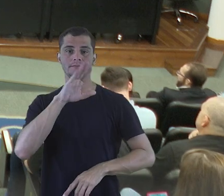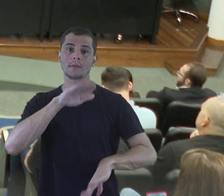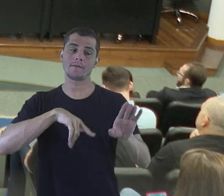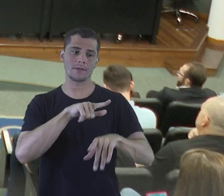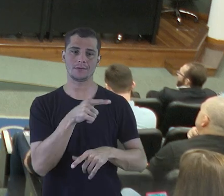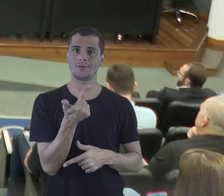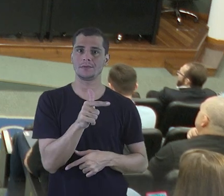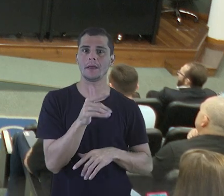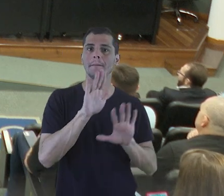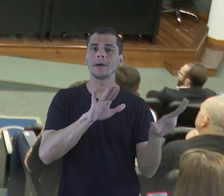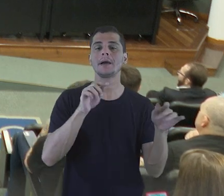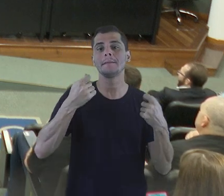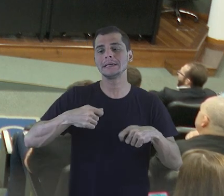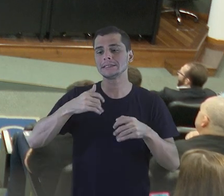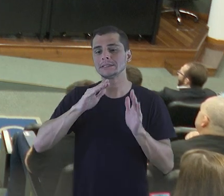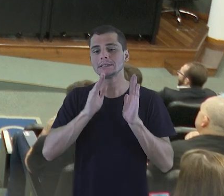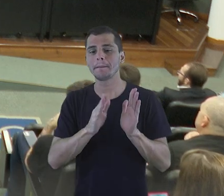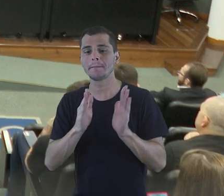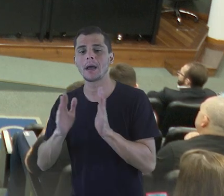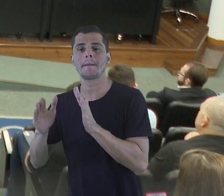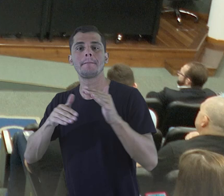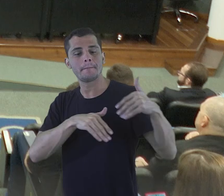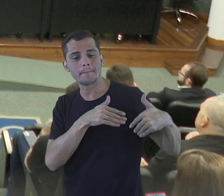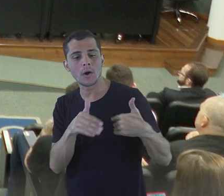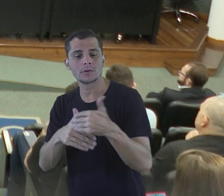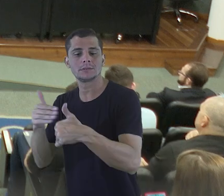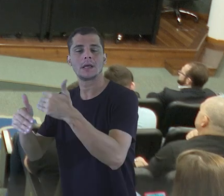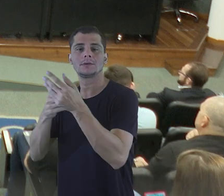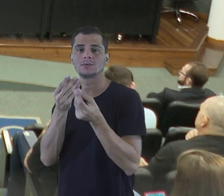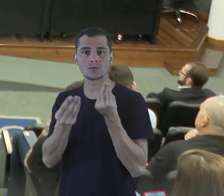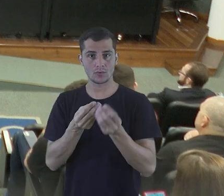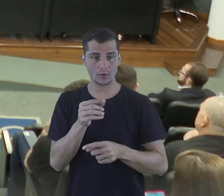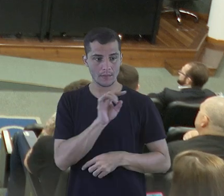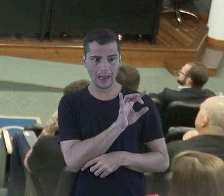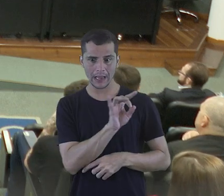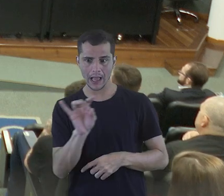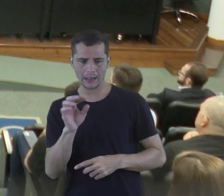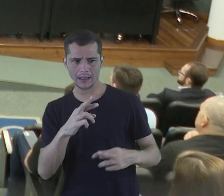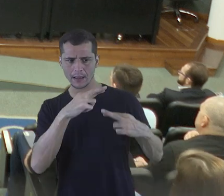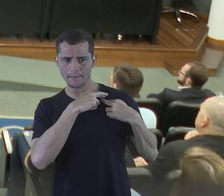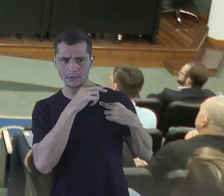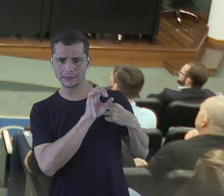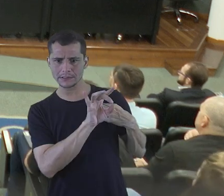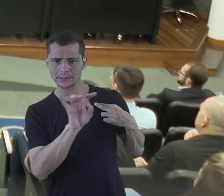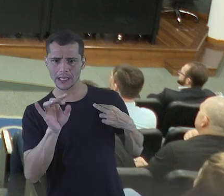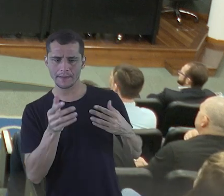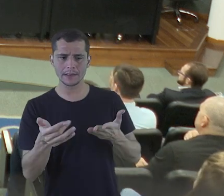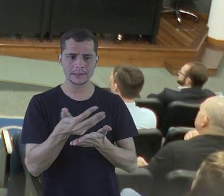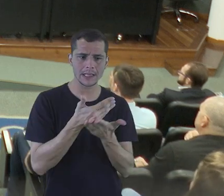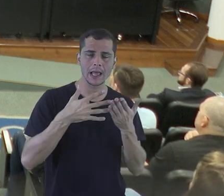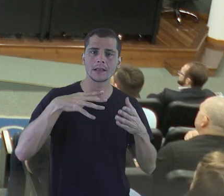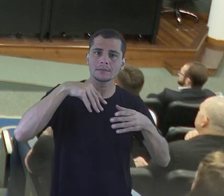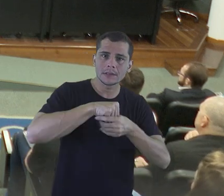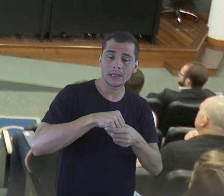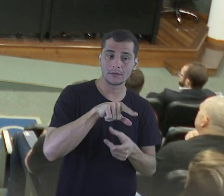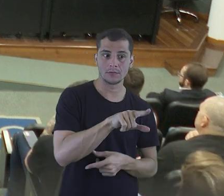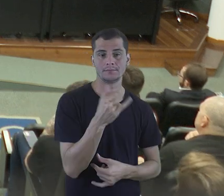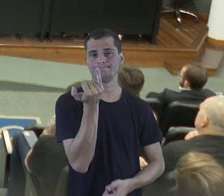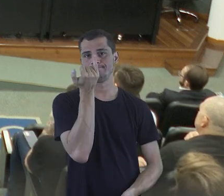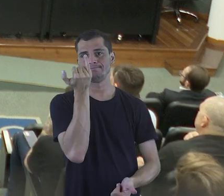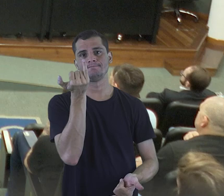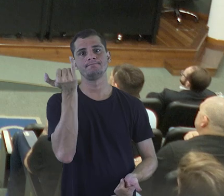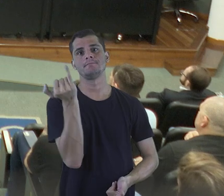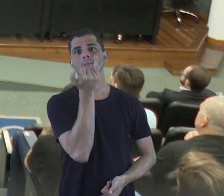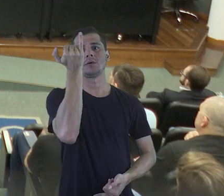deixar claro qual é desenho do processo e os níveis de alçada e responsabilização de cada servidor que trabalha com aquele dado isso é fundamentalmente